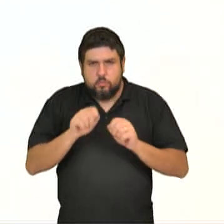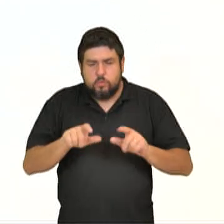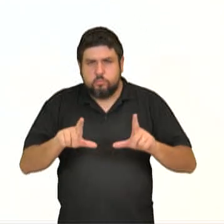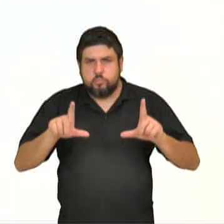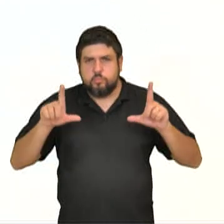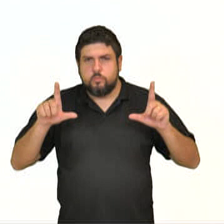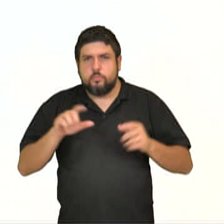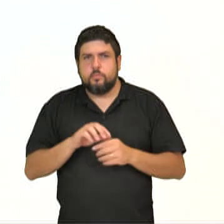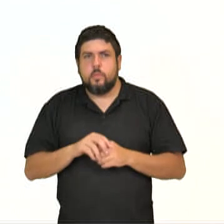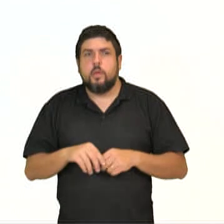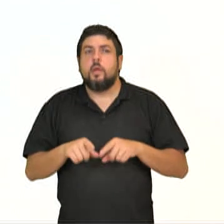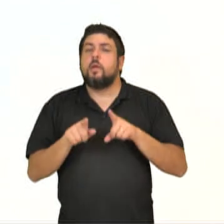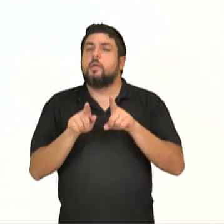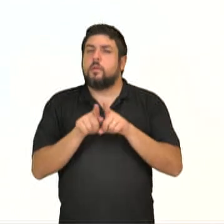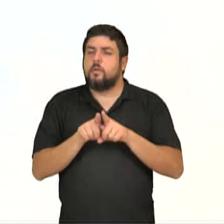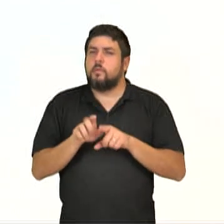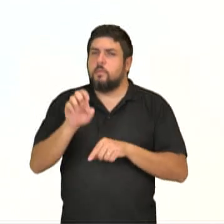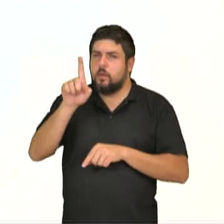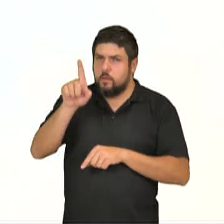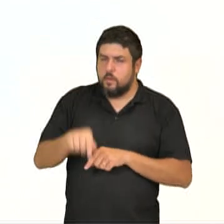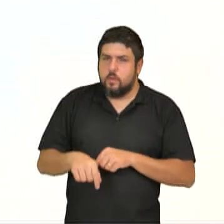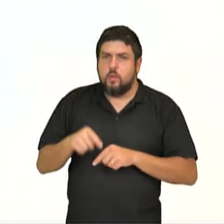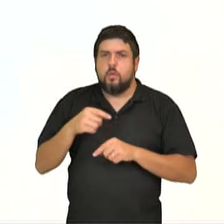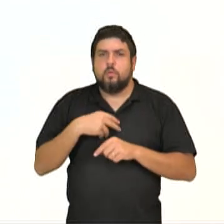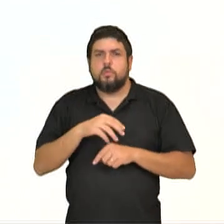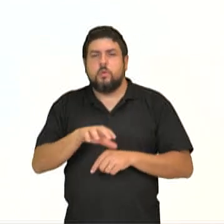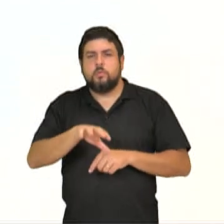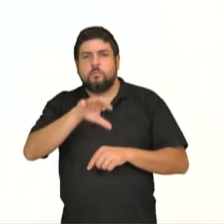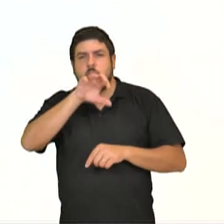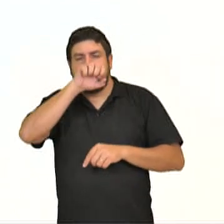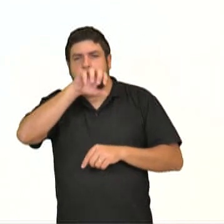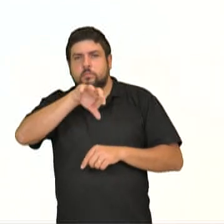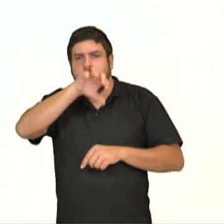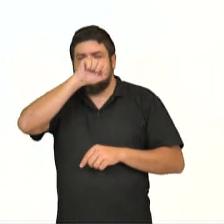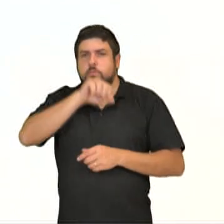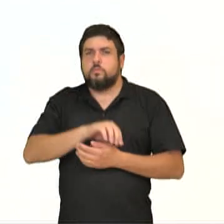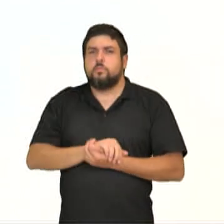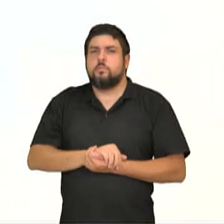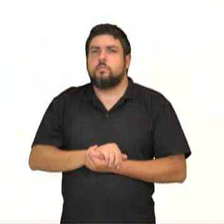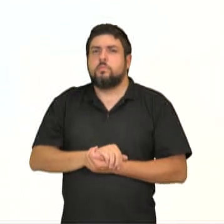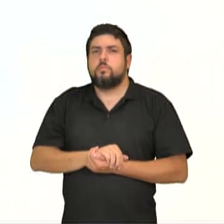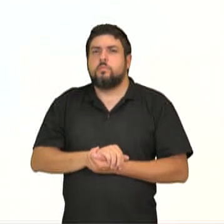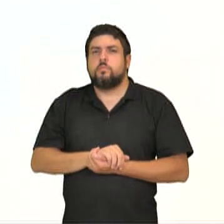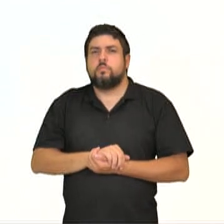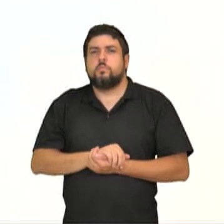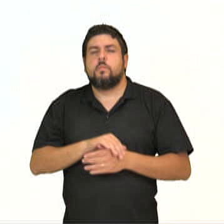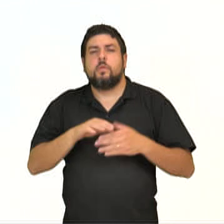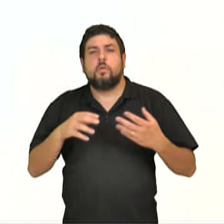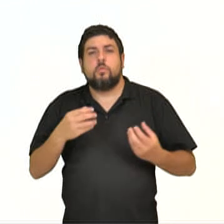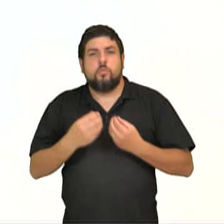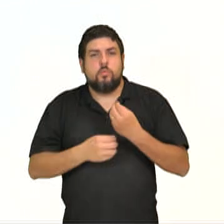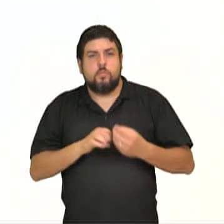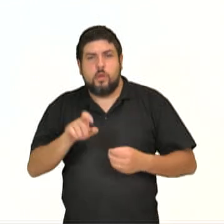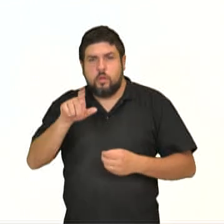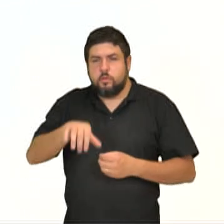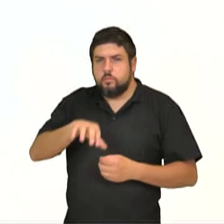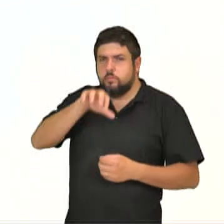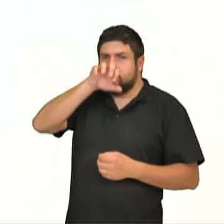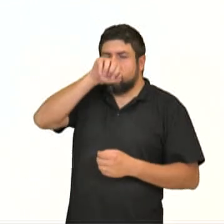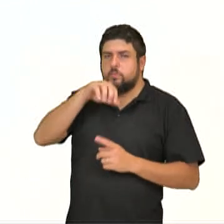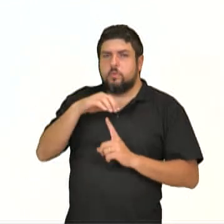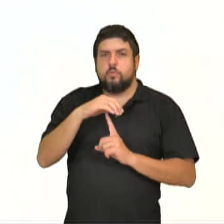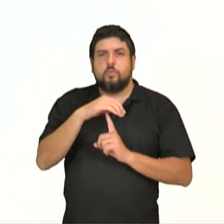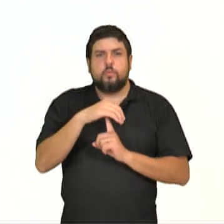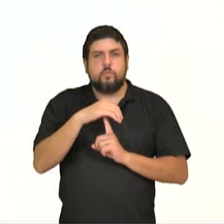está associada às questões do sistema respiratório. Então a transmissão acontece pela inalação dos fungos que